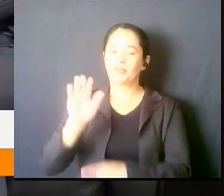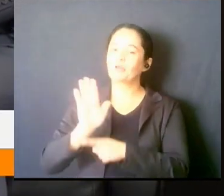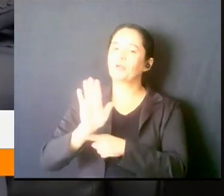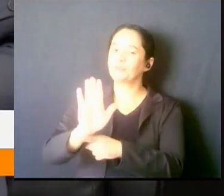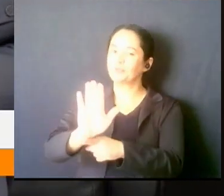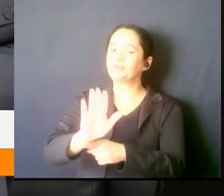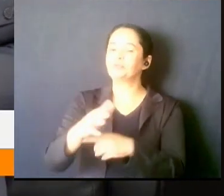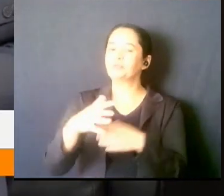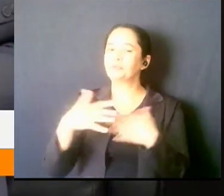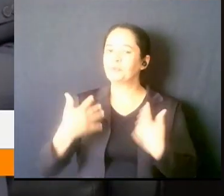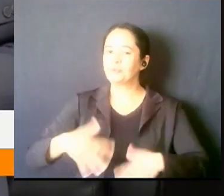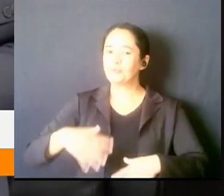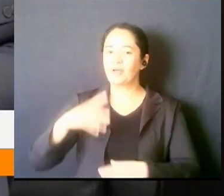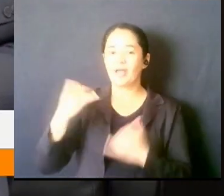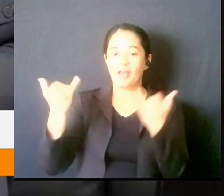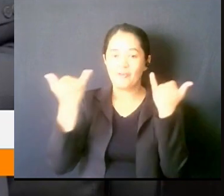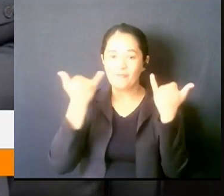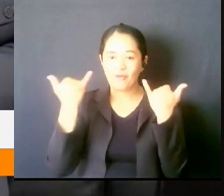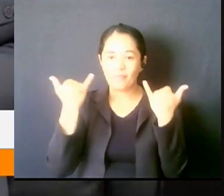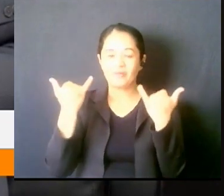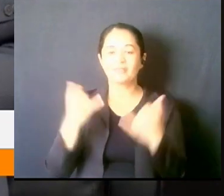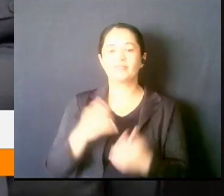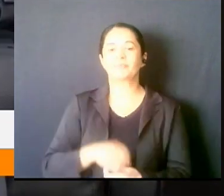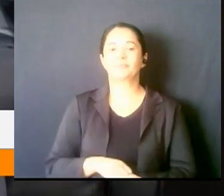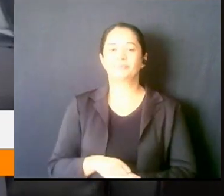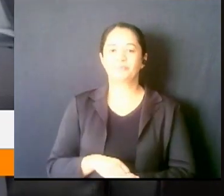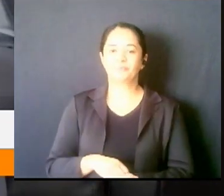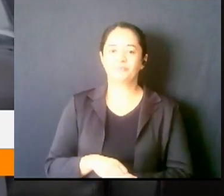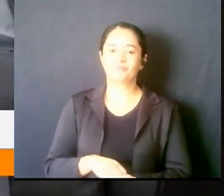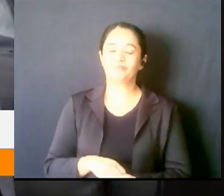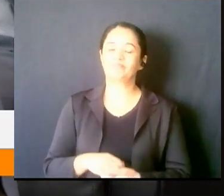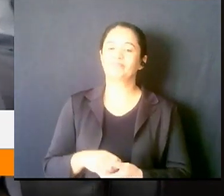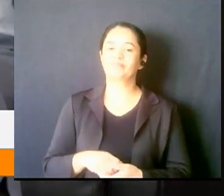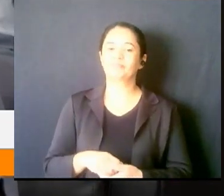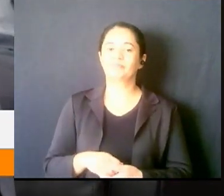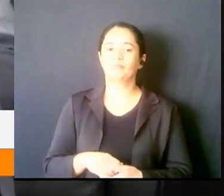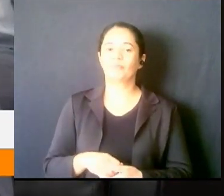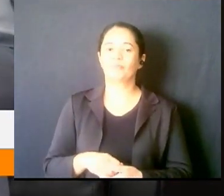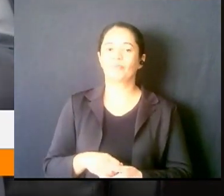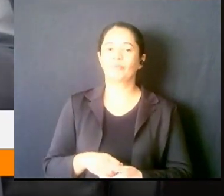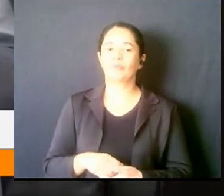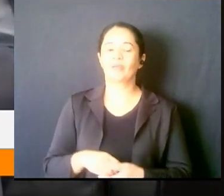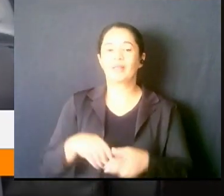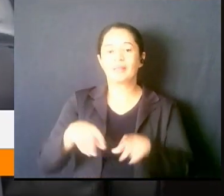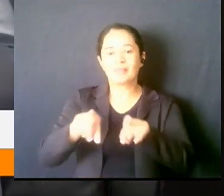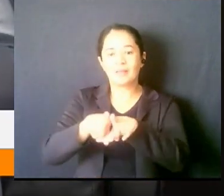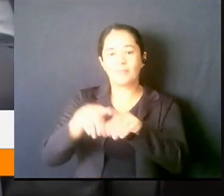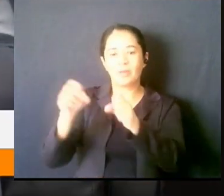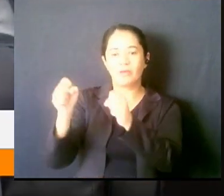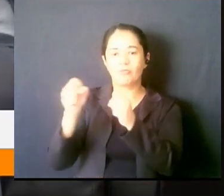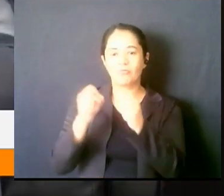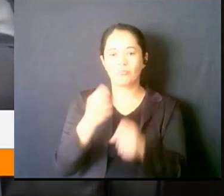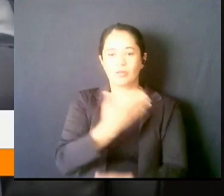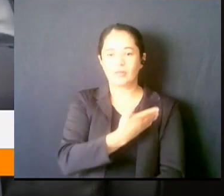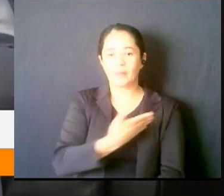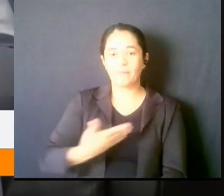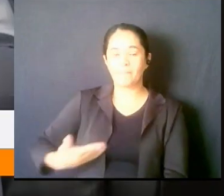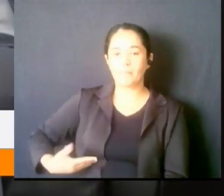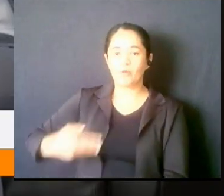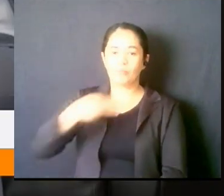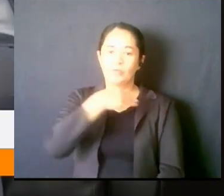de pais é importante. E o poder público tem essa missão de